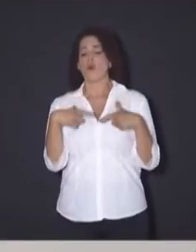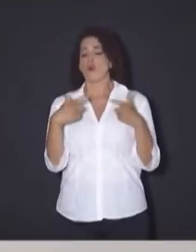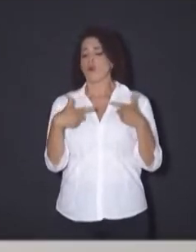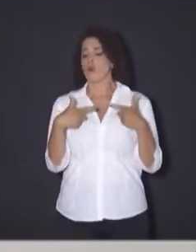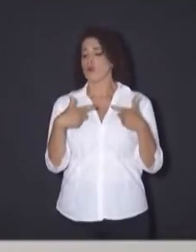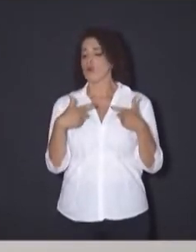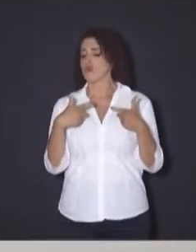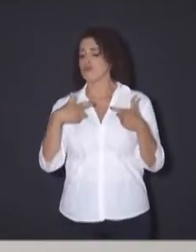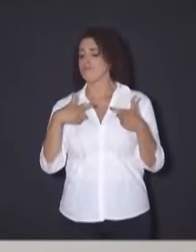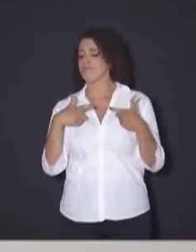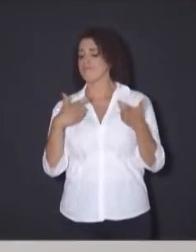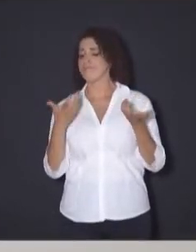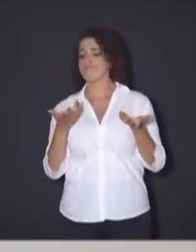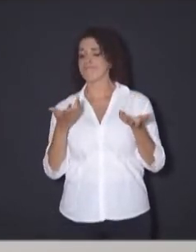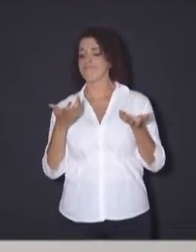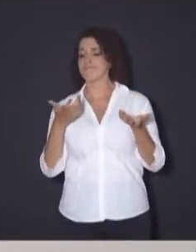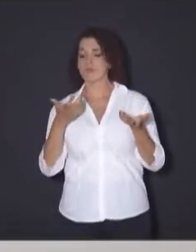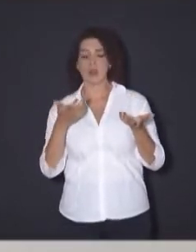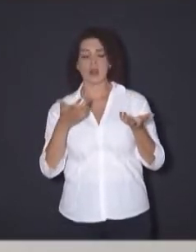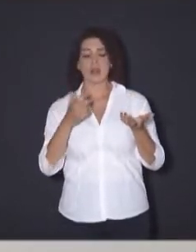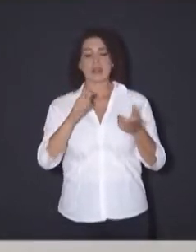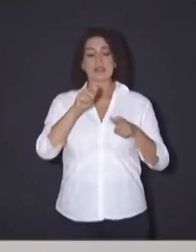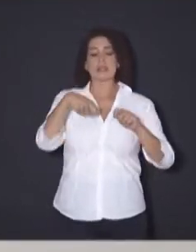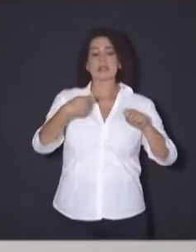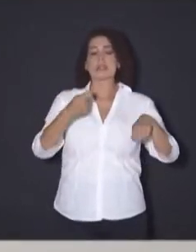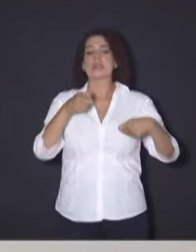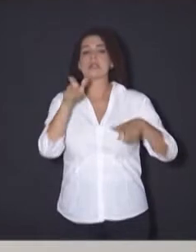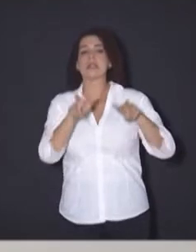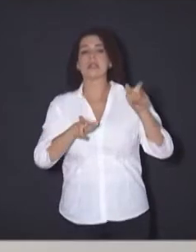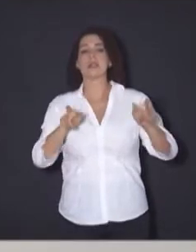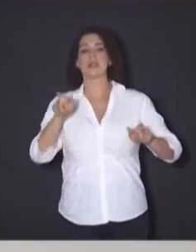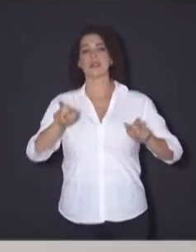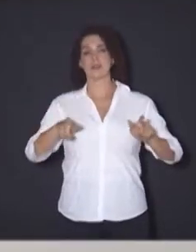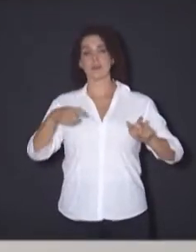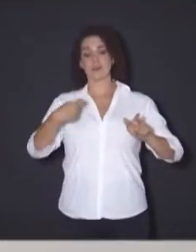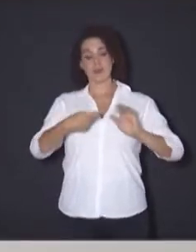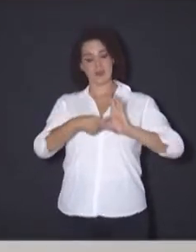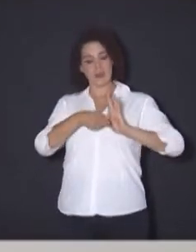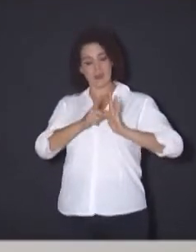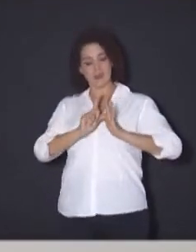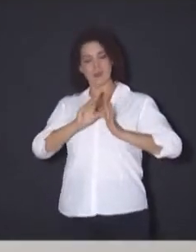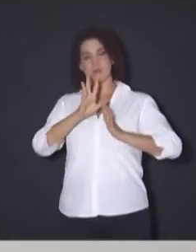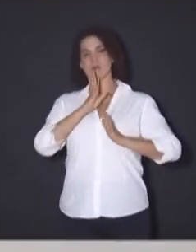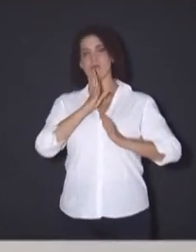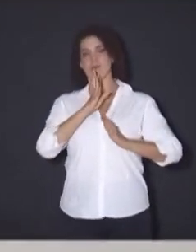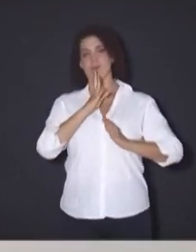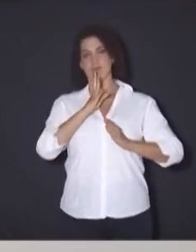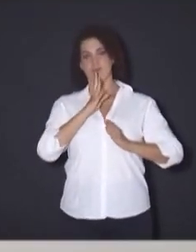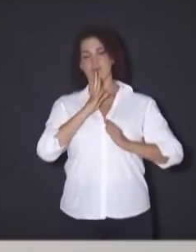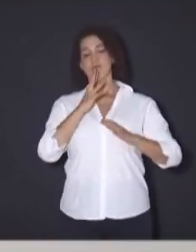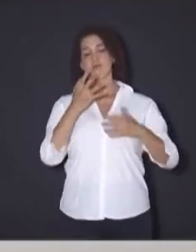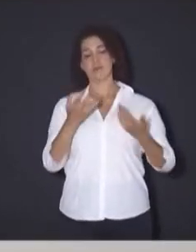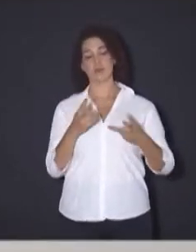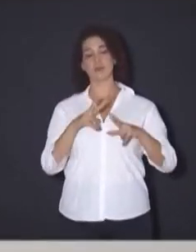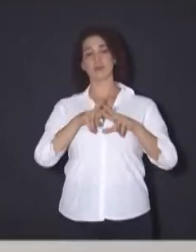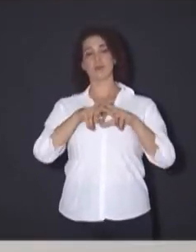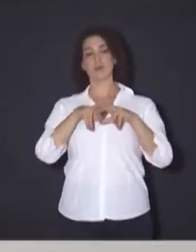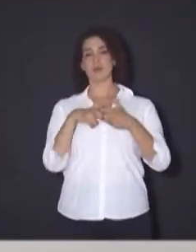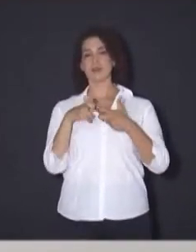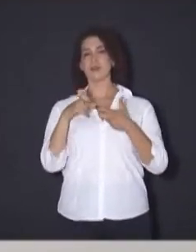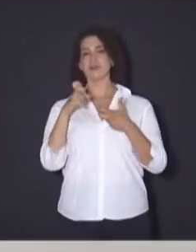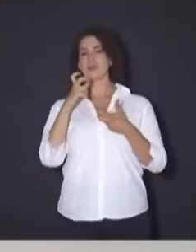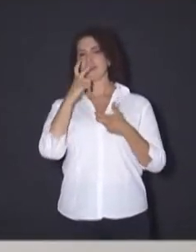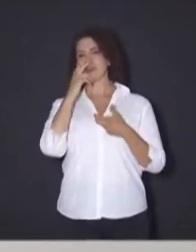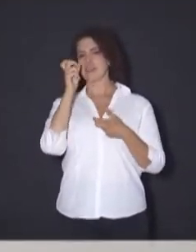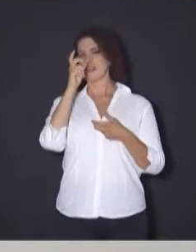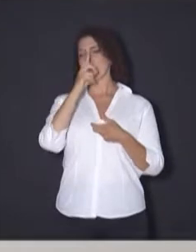previamente conhecer esses territórios e essa dificuldade que muitas vezes e sirvam